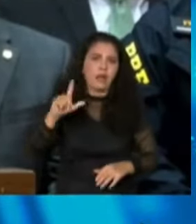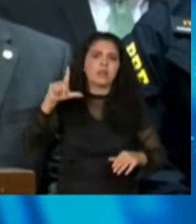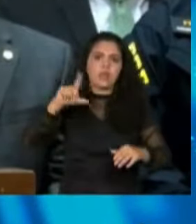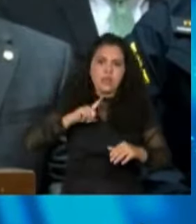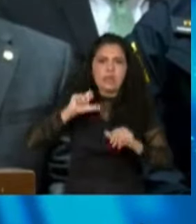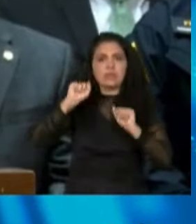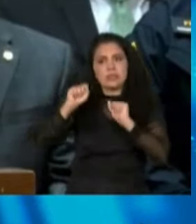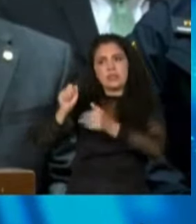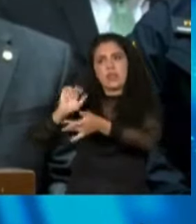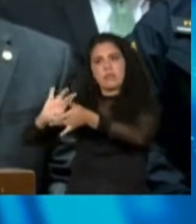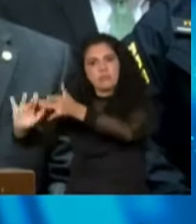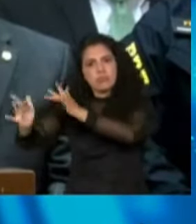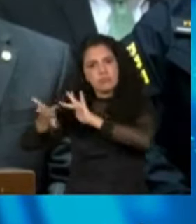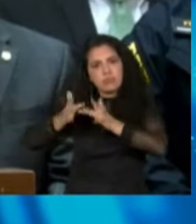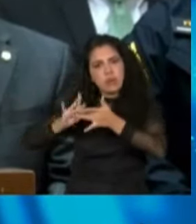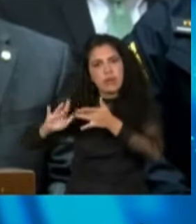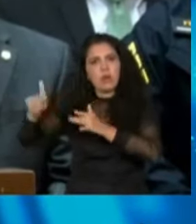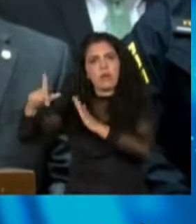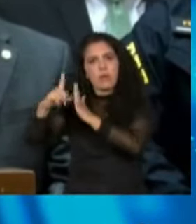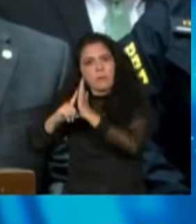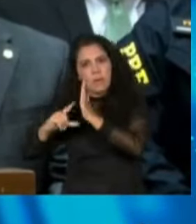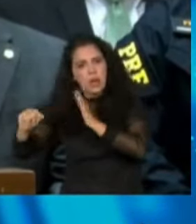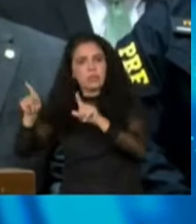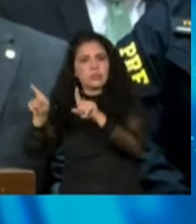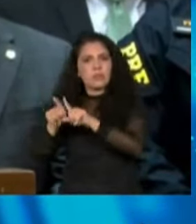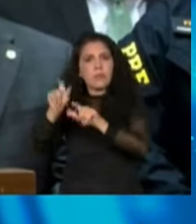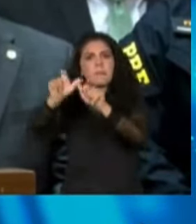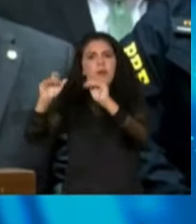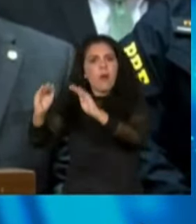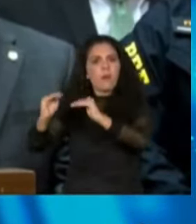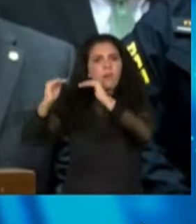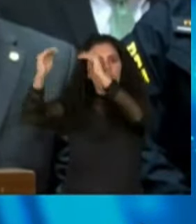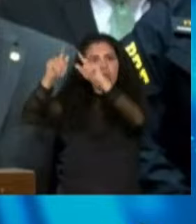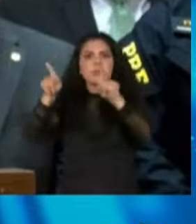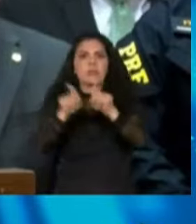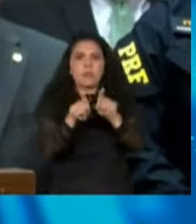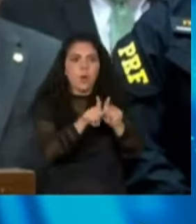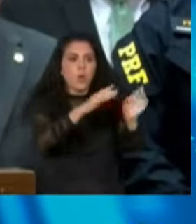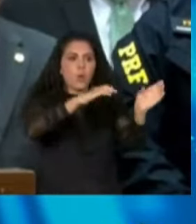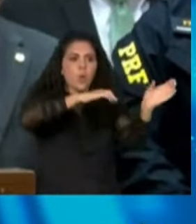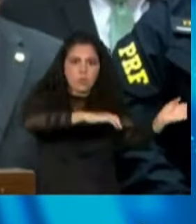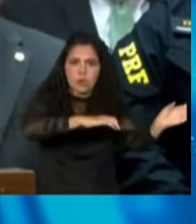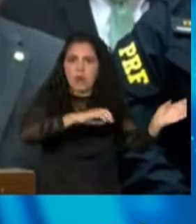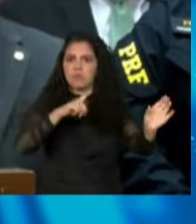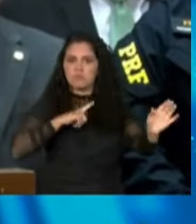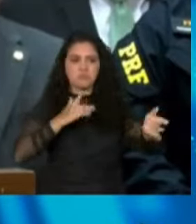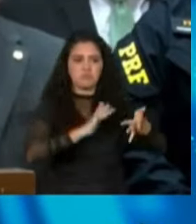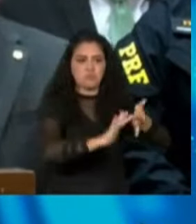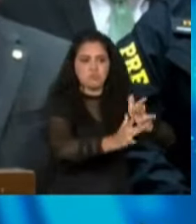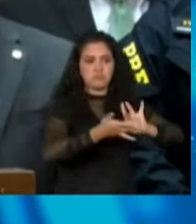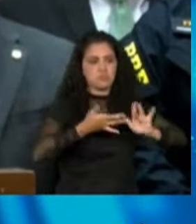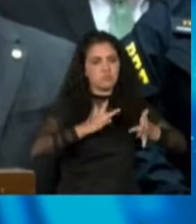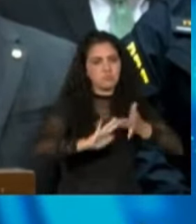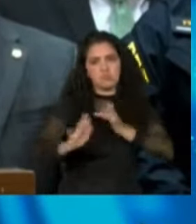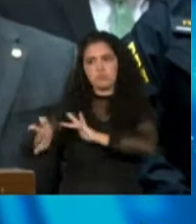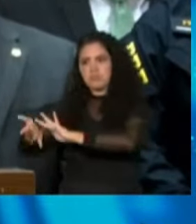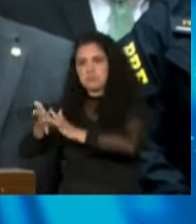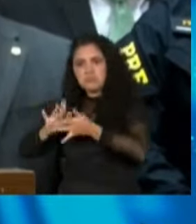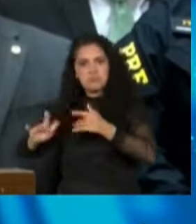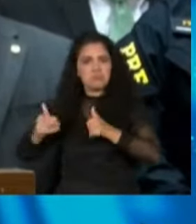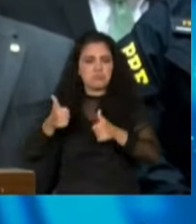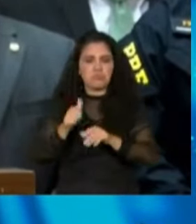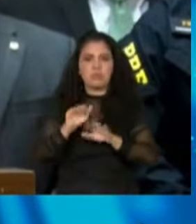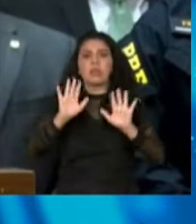durante esse período. E aí também, Amadeu, junto com o ministro, está o Mário Sarruba, aquele que a gente vivia falando aqui, esperando a